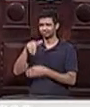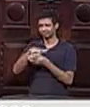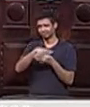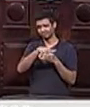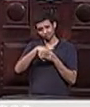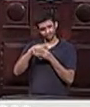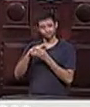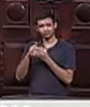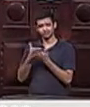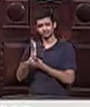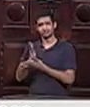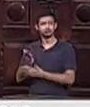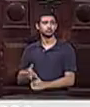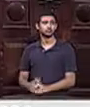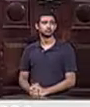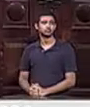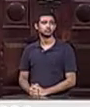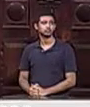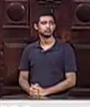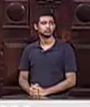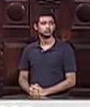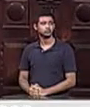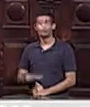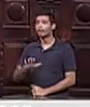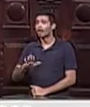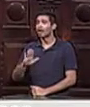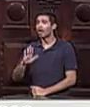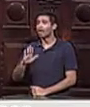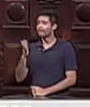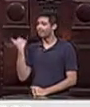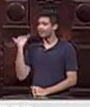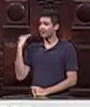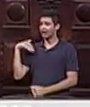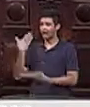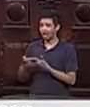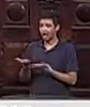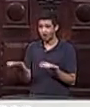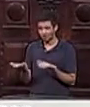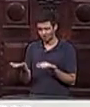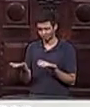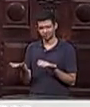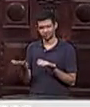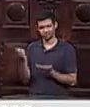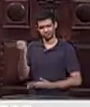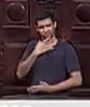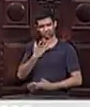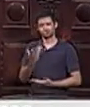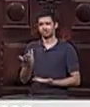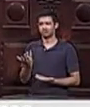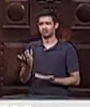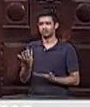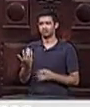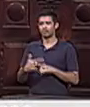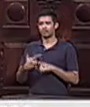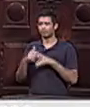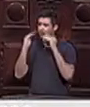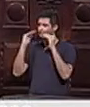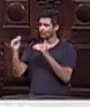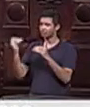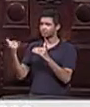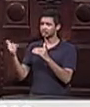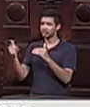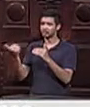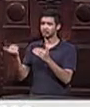já éramos contrários, mas hoje é absurdo não respeitar o que está colocado aqui, que